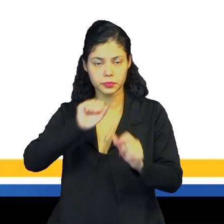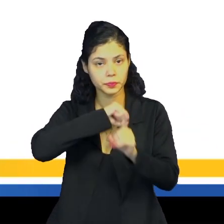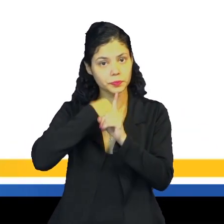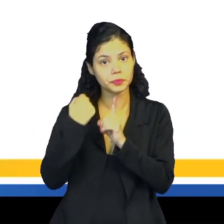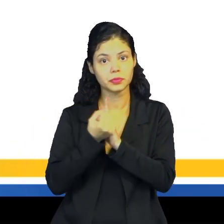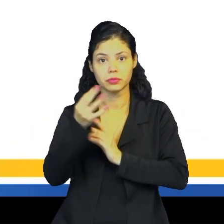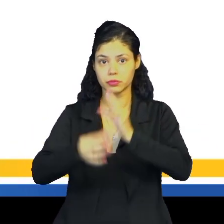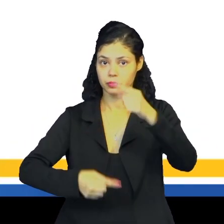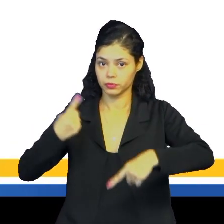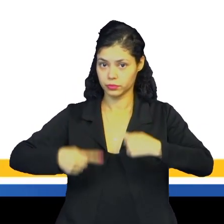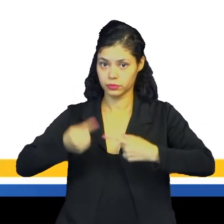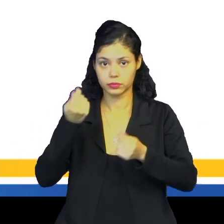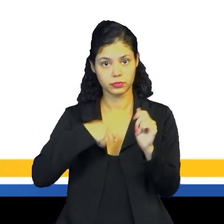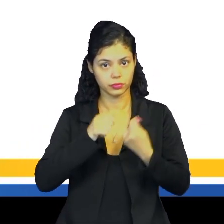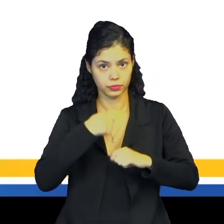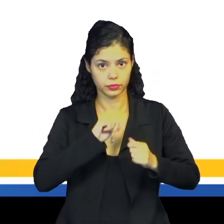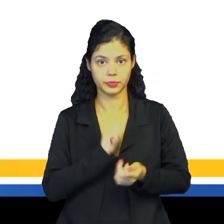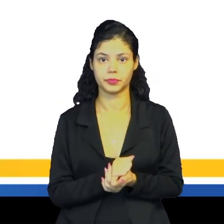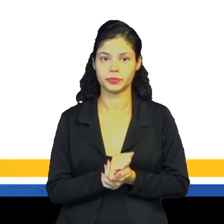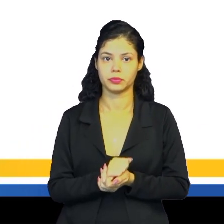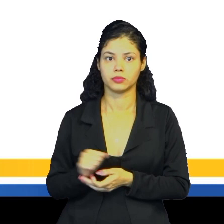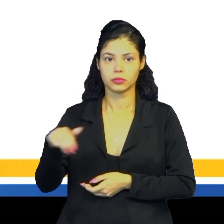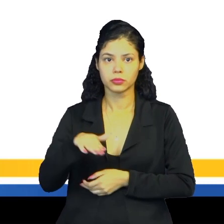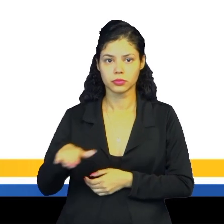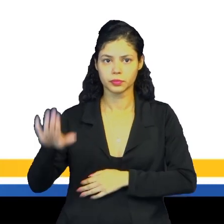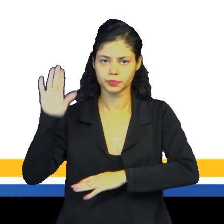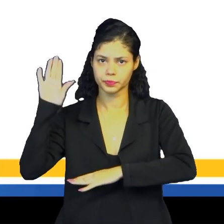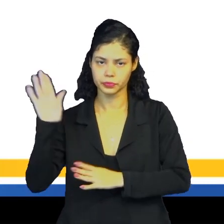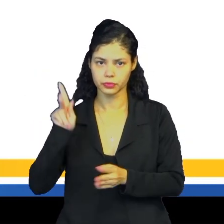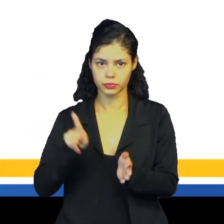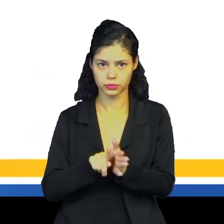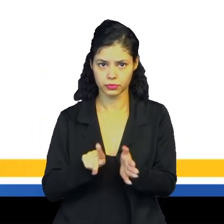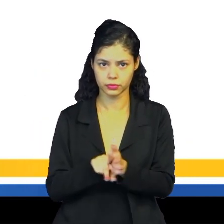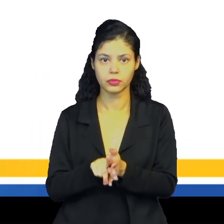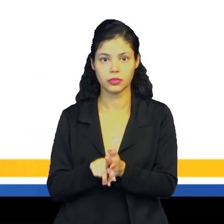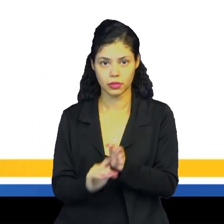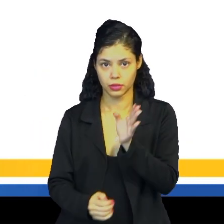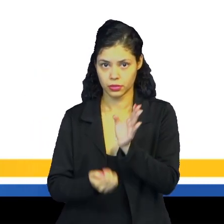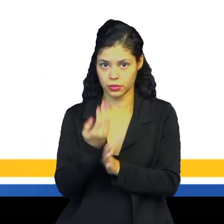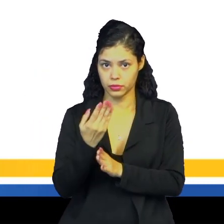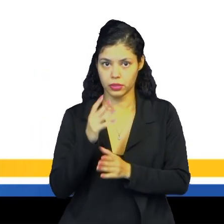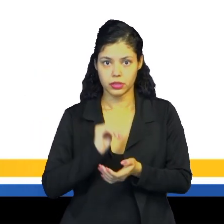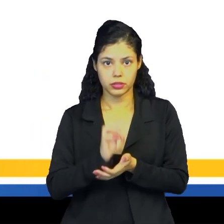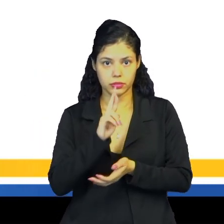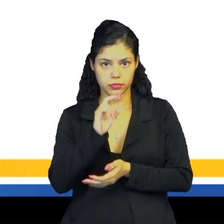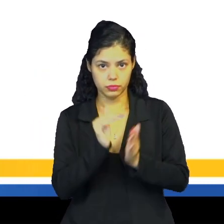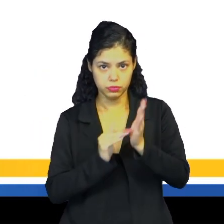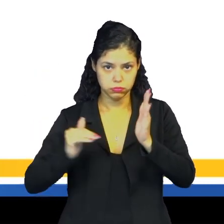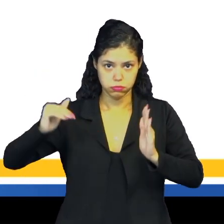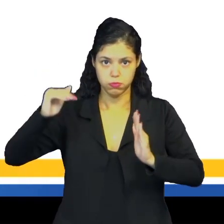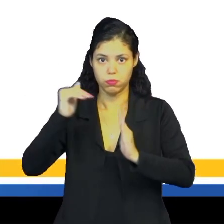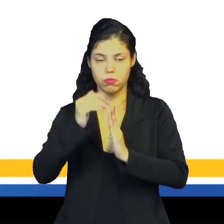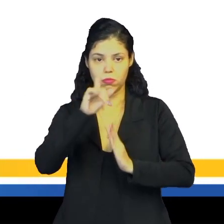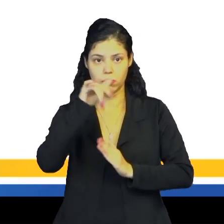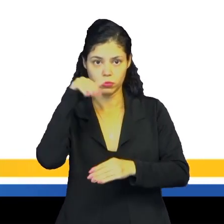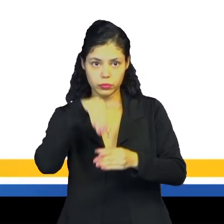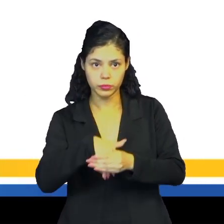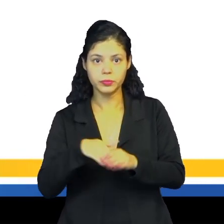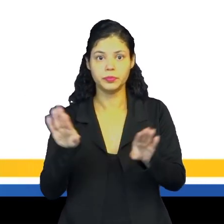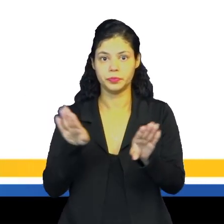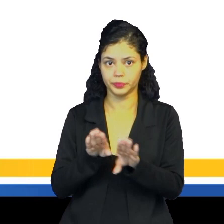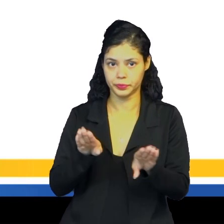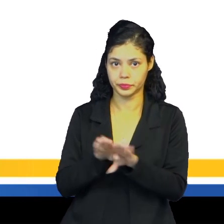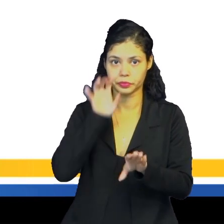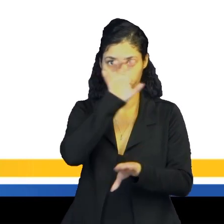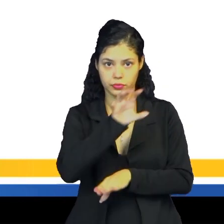sociais, políticas e econômicas. No campo eleitoral, destaca-se a criação do Tribunal Superior Eleitoral e dos Tribunais Regionais